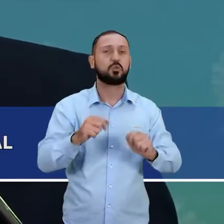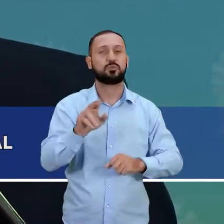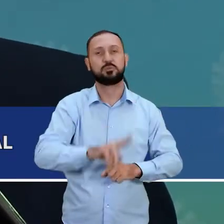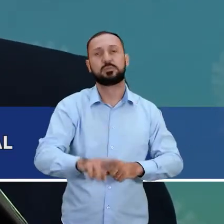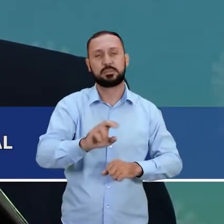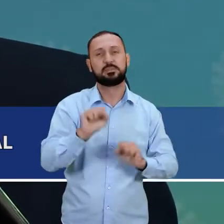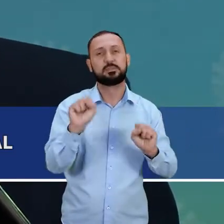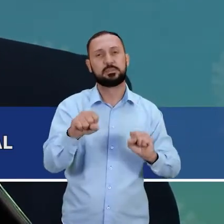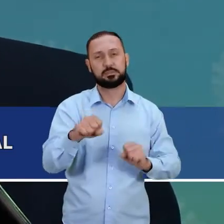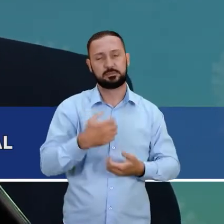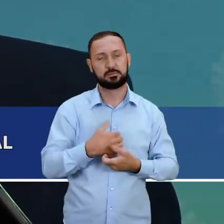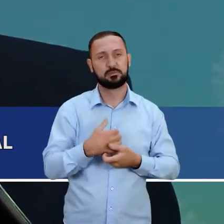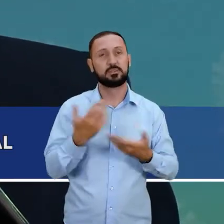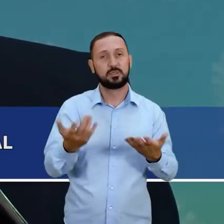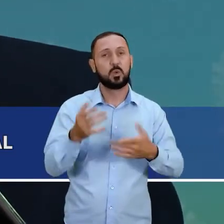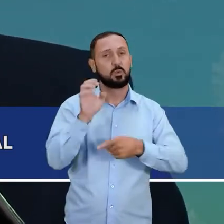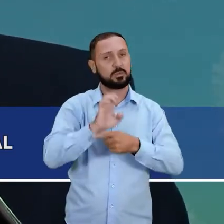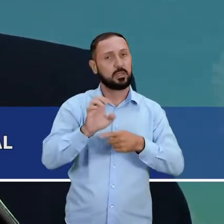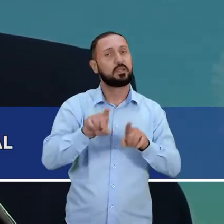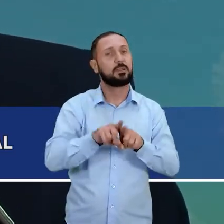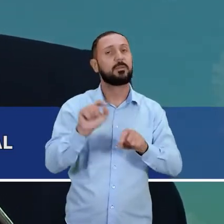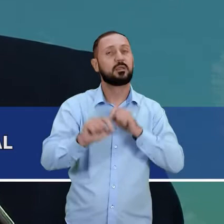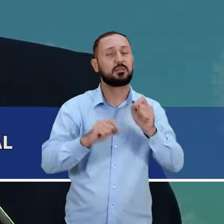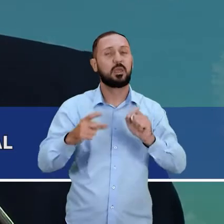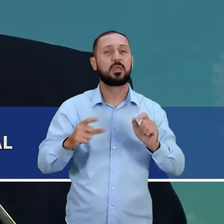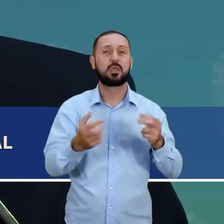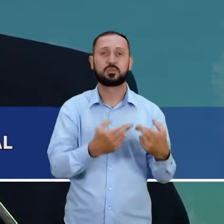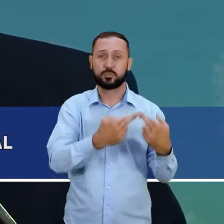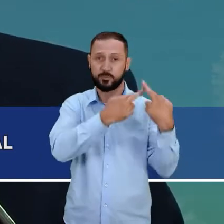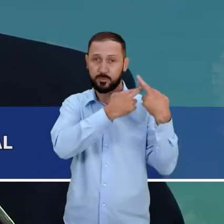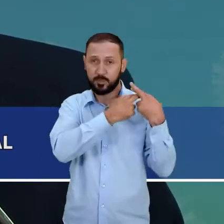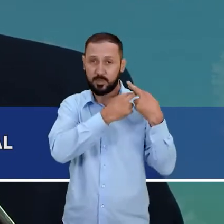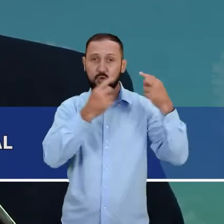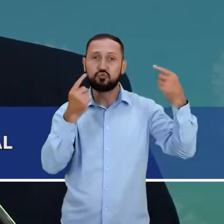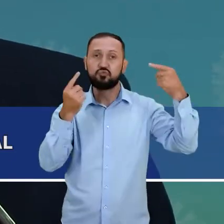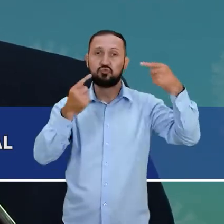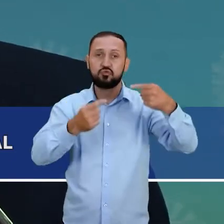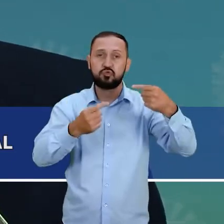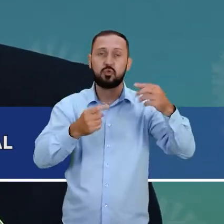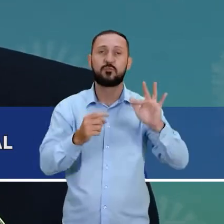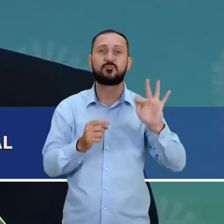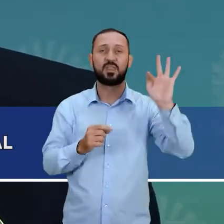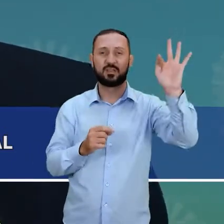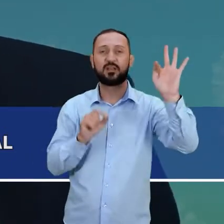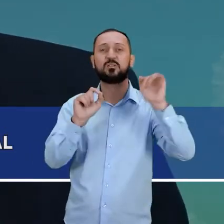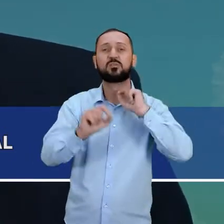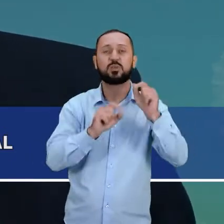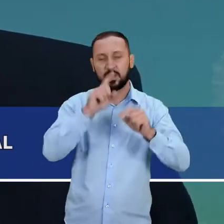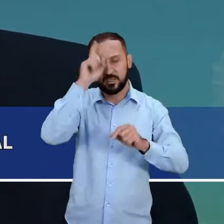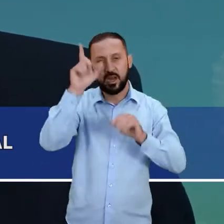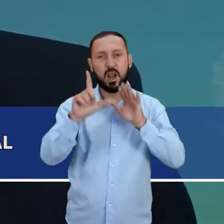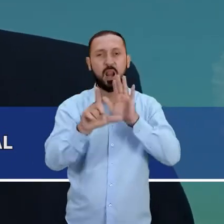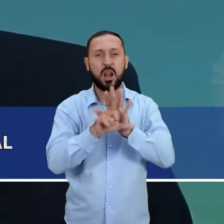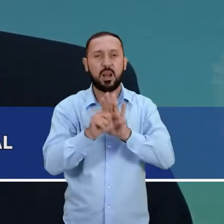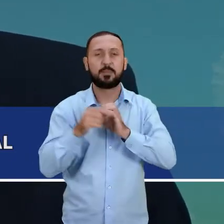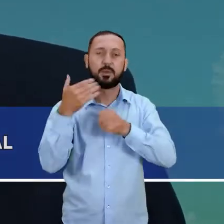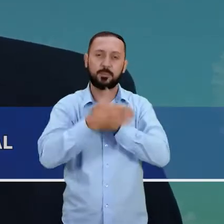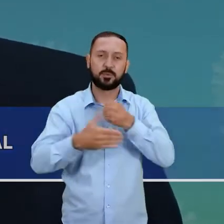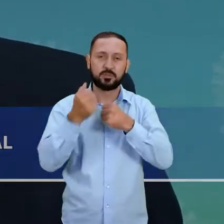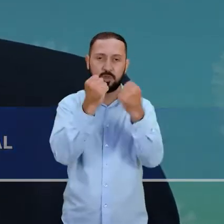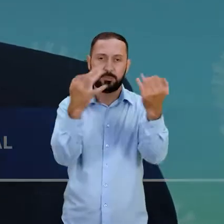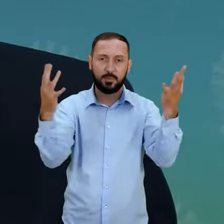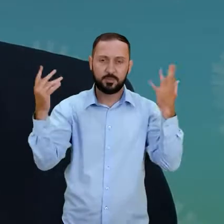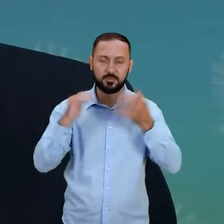ela fica valendo, né? Então o Estado ele também tem competência concorrente com a União de legislar